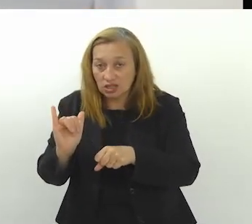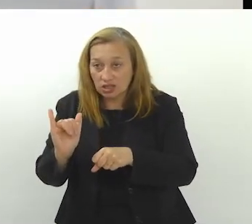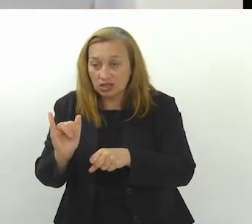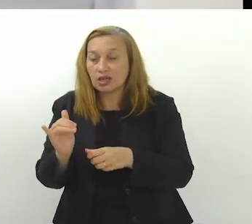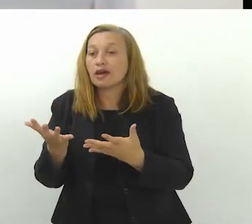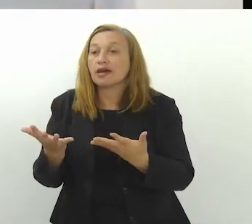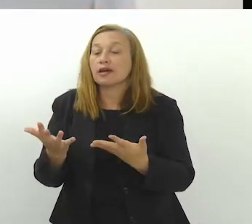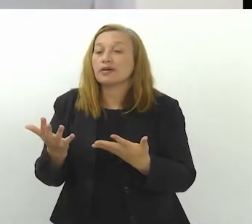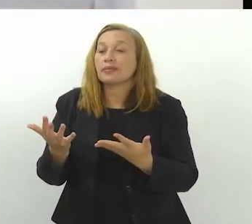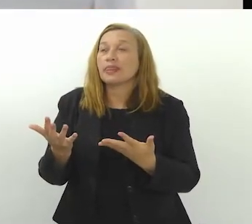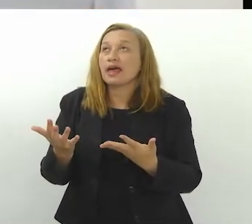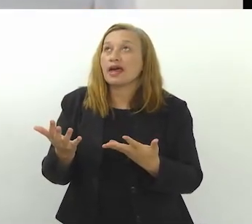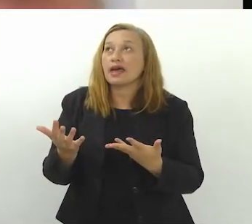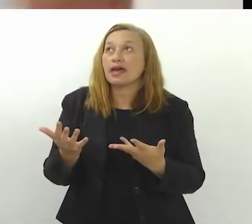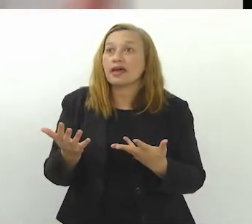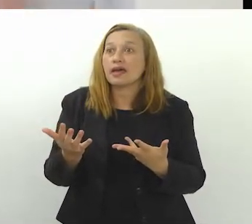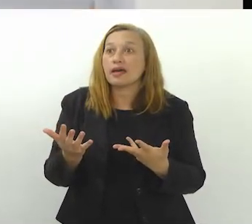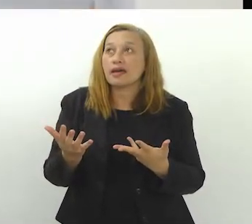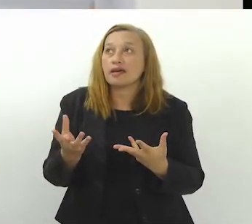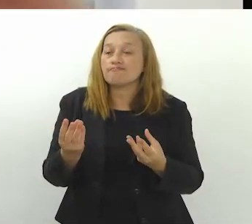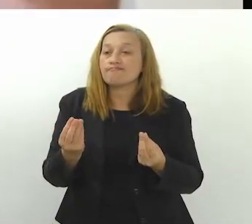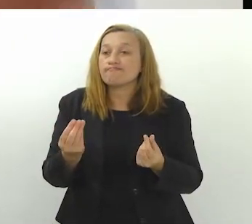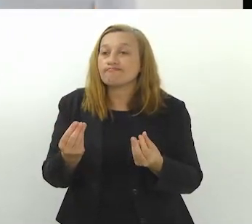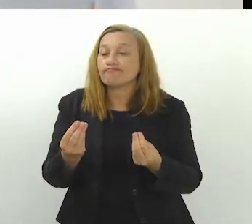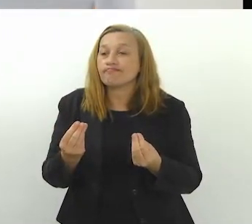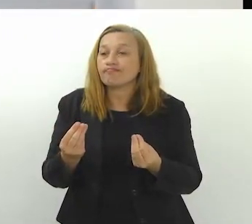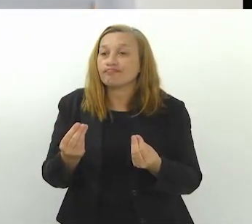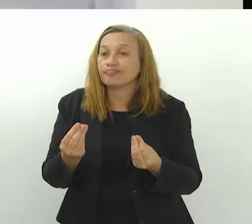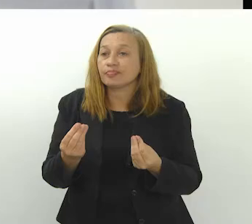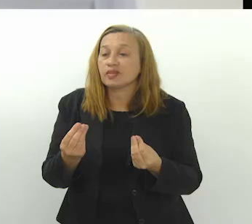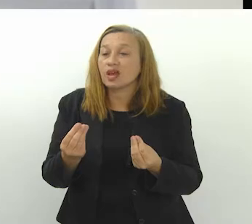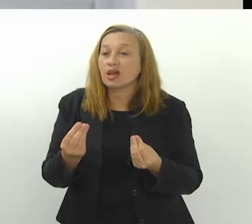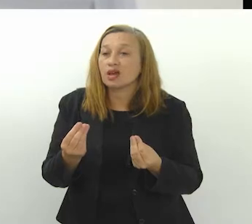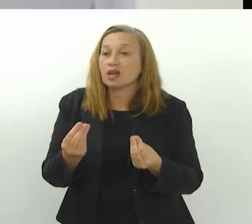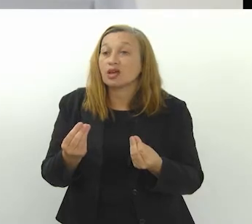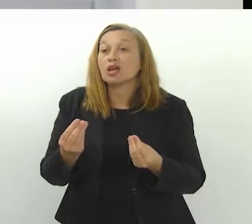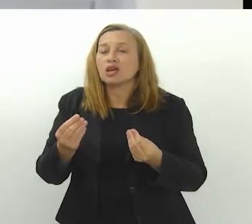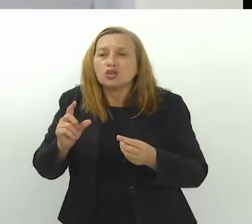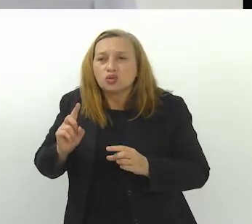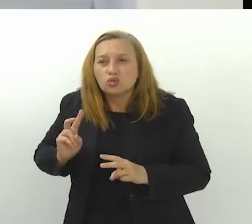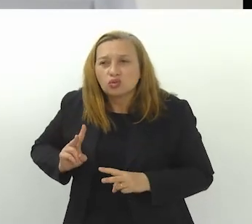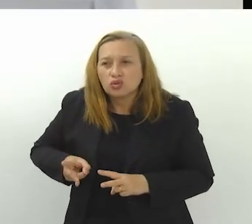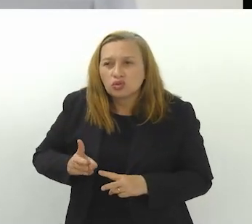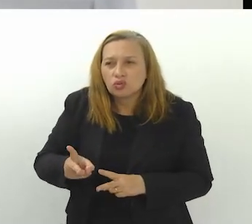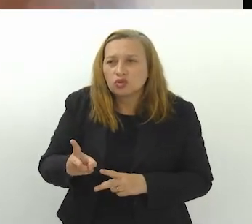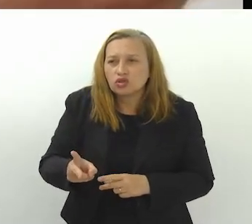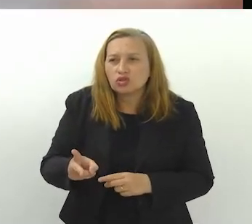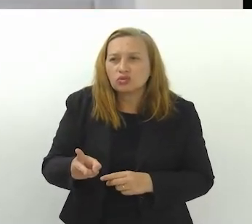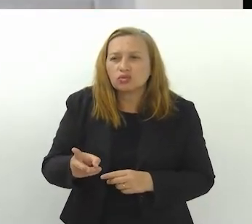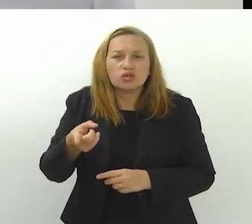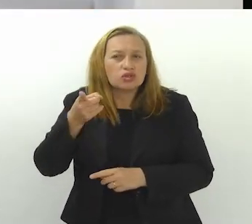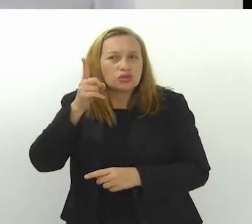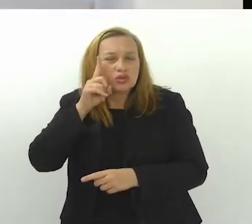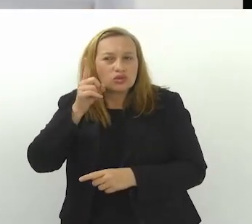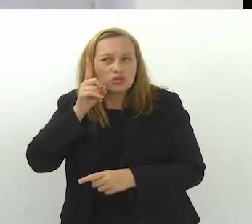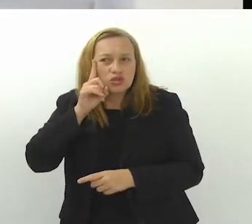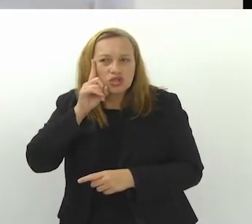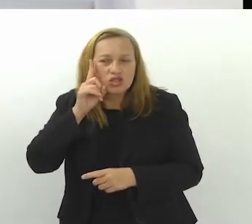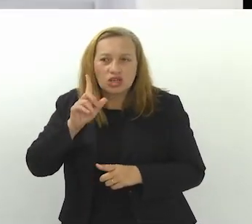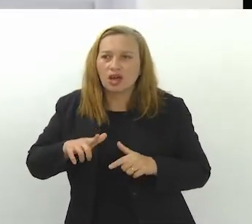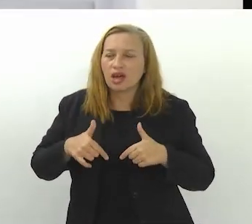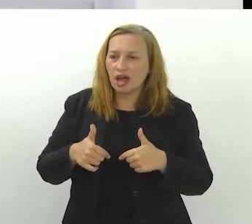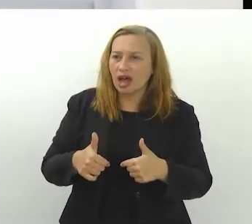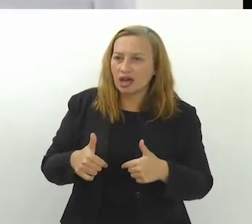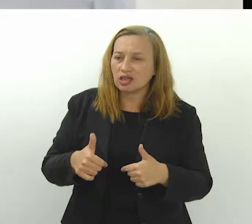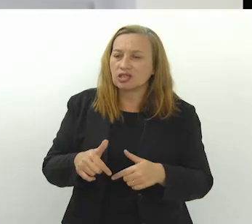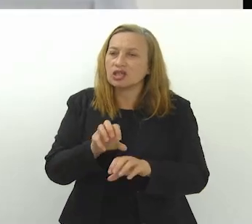São Uhum. medidas, é uma medida que, de alguma forma, considera o cotidiano desse torcedor. E o que